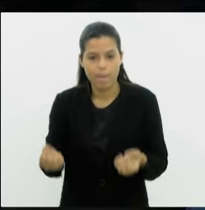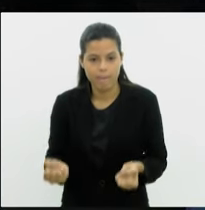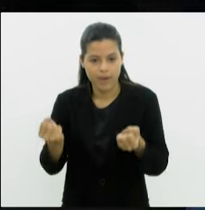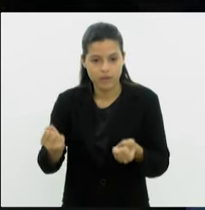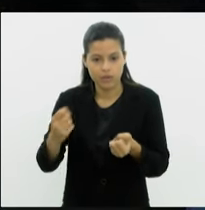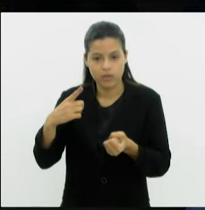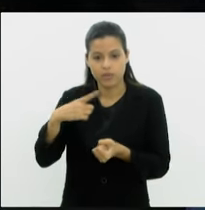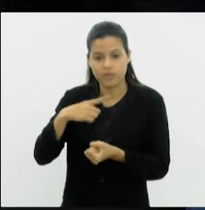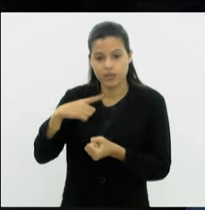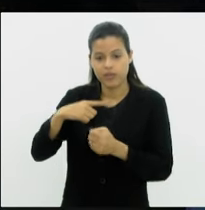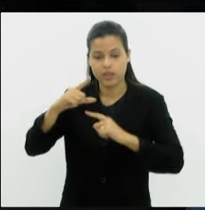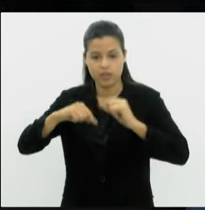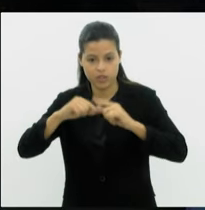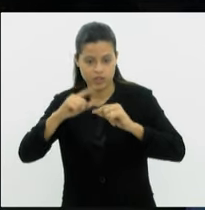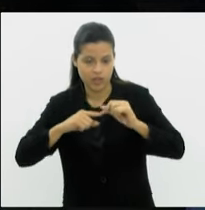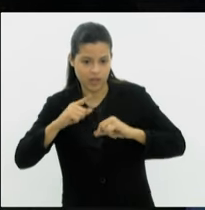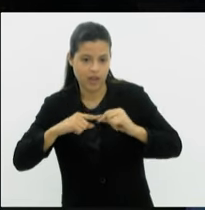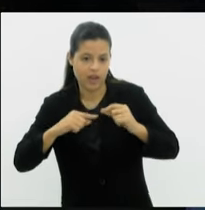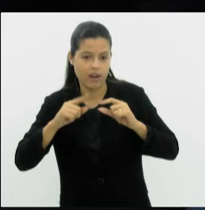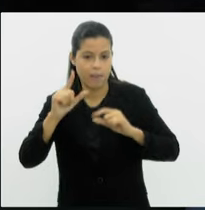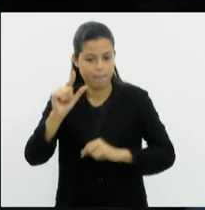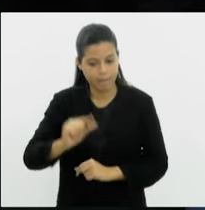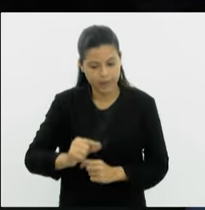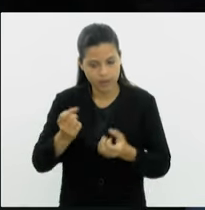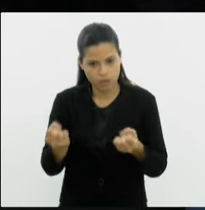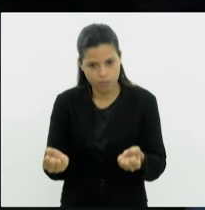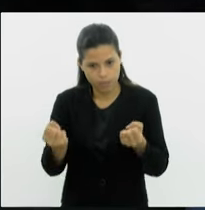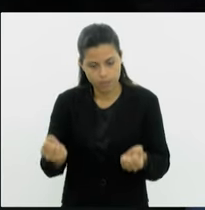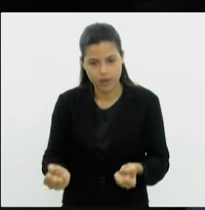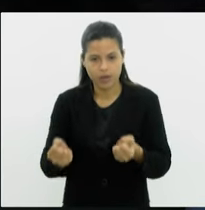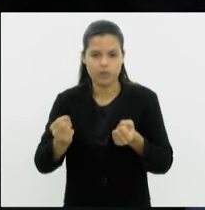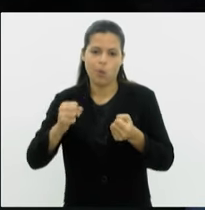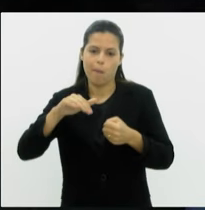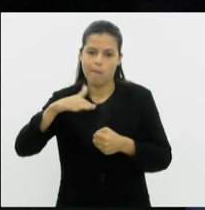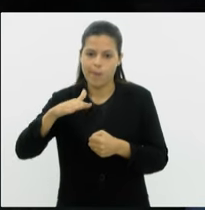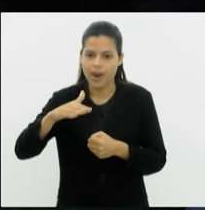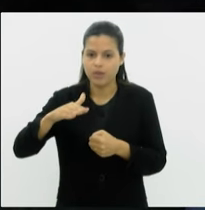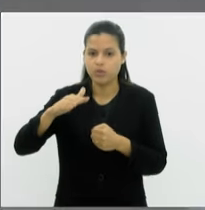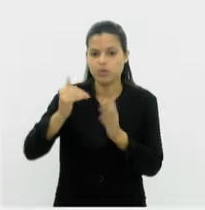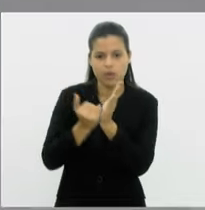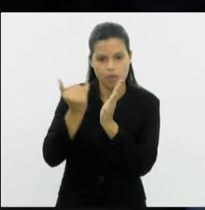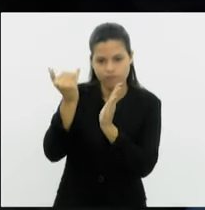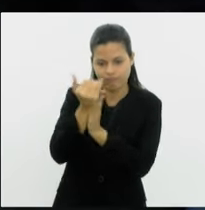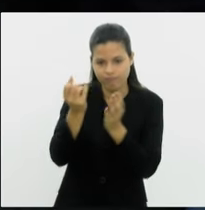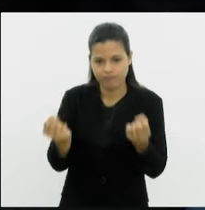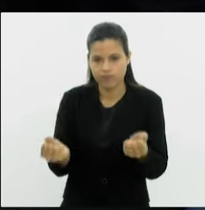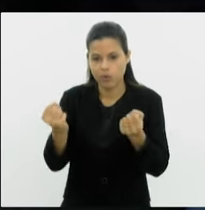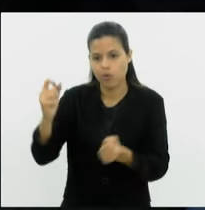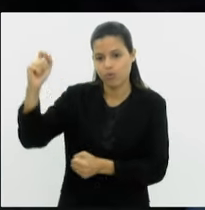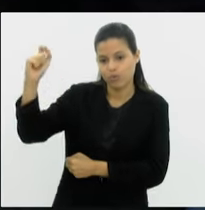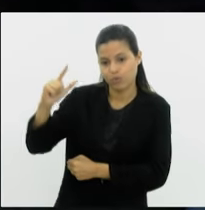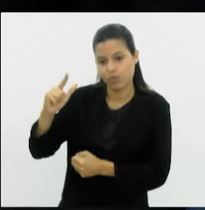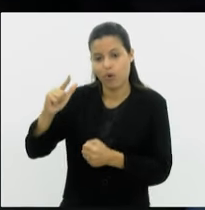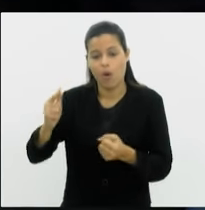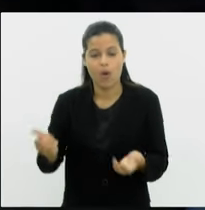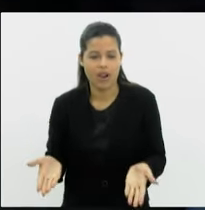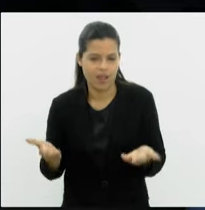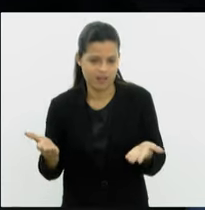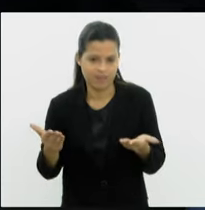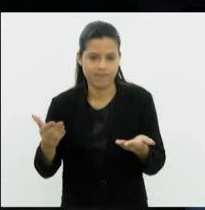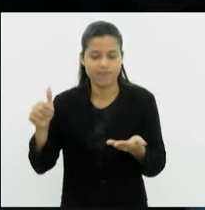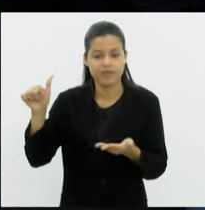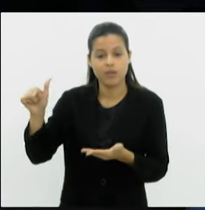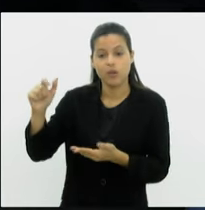estrelas de baixa massa, massa intermediária e alta massa. O Sol é uma estrela de baixa massa. Atualmente, o Sol está na chamada